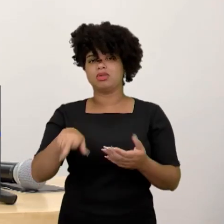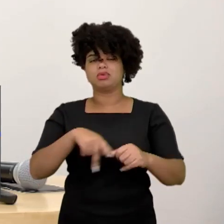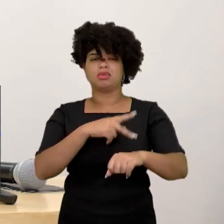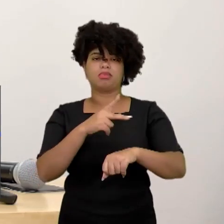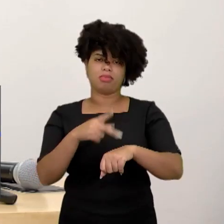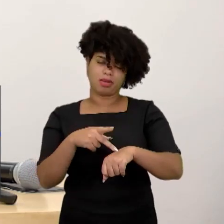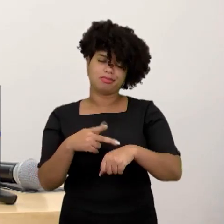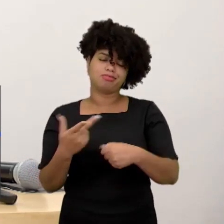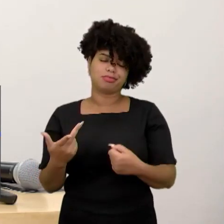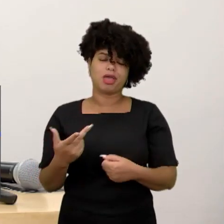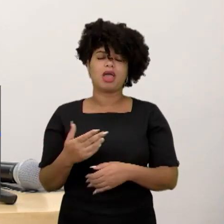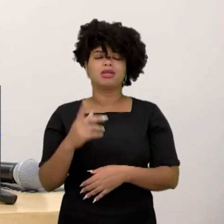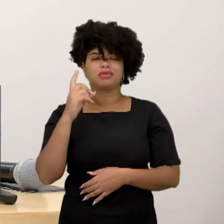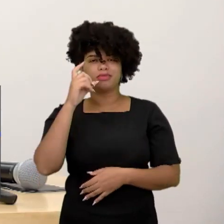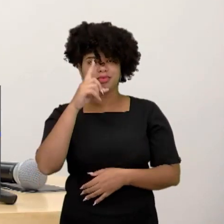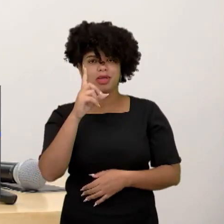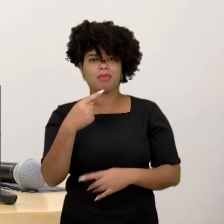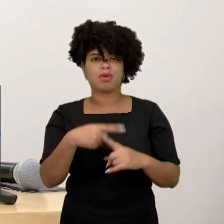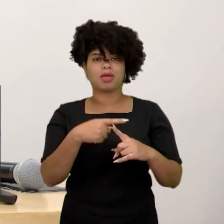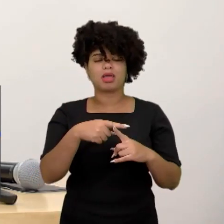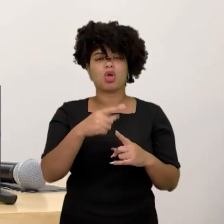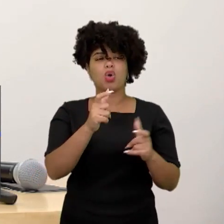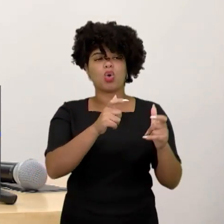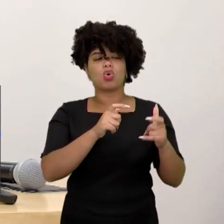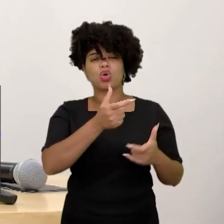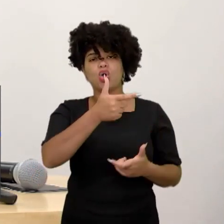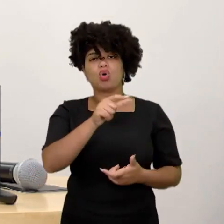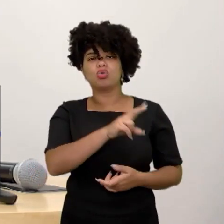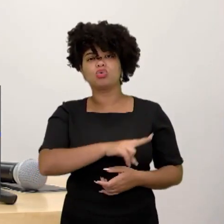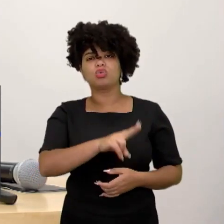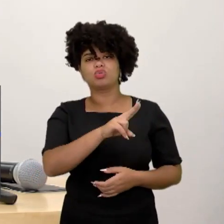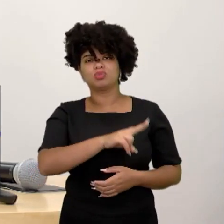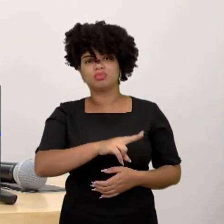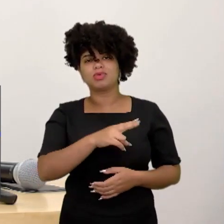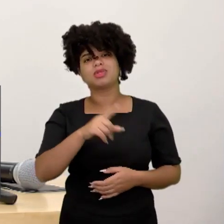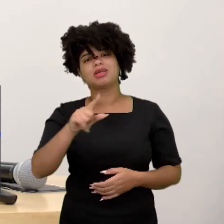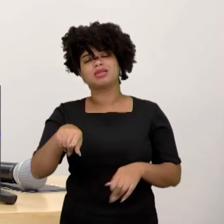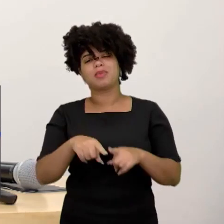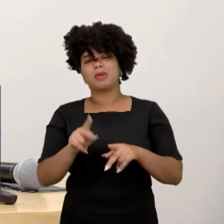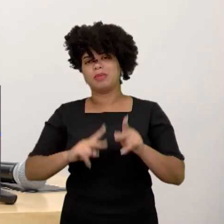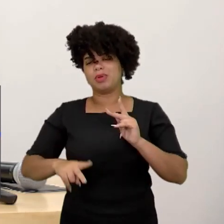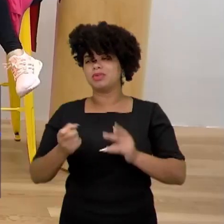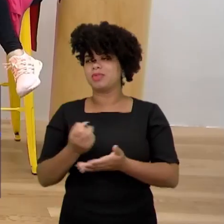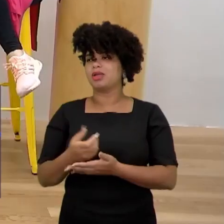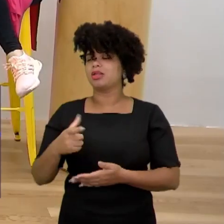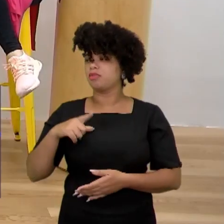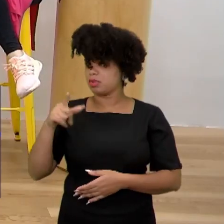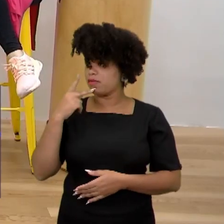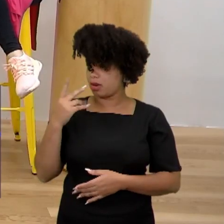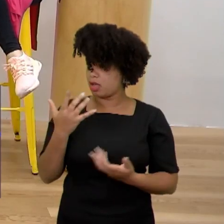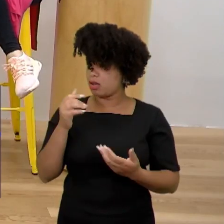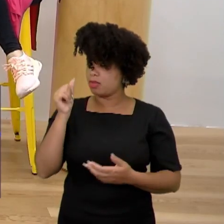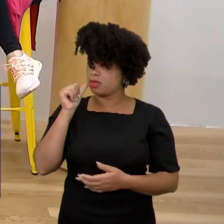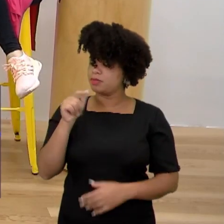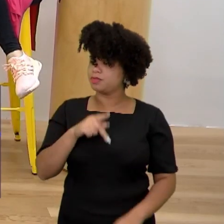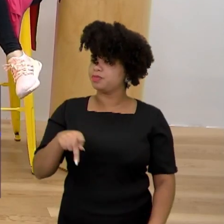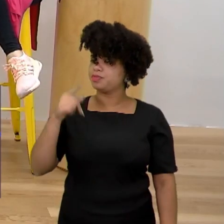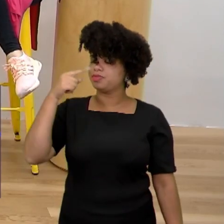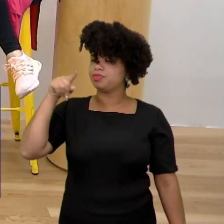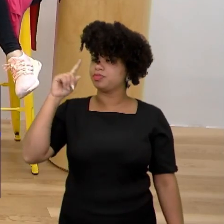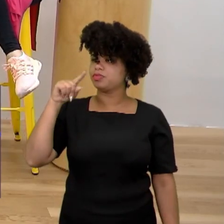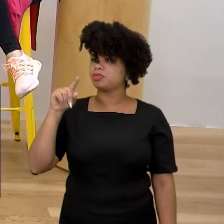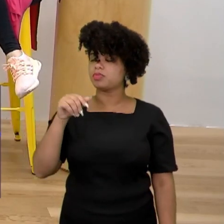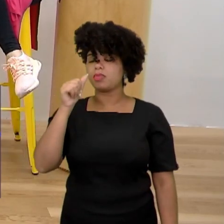acaba, logicamente, gerando custos também para a população. Quer falar alguma coisa aí, Jô? Não, estamos...